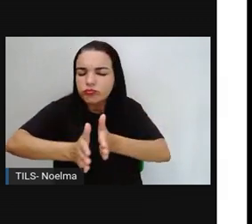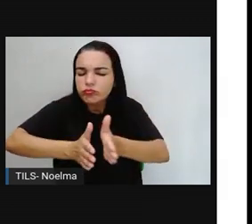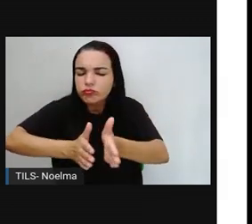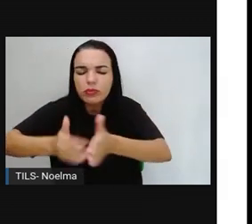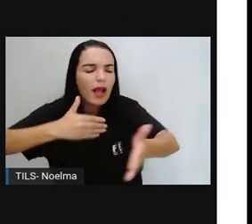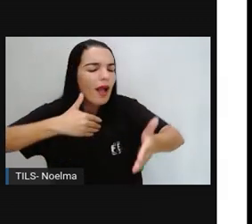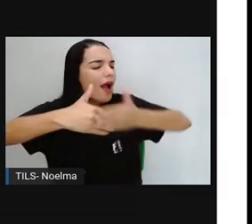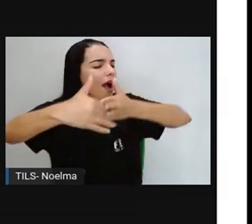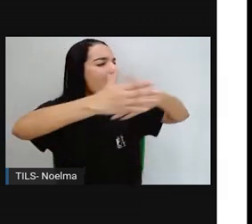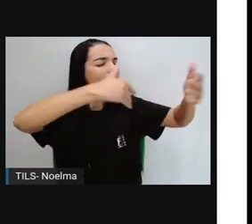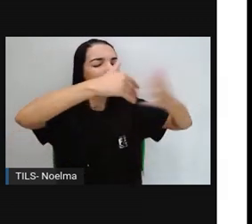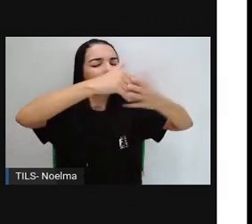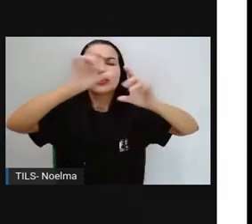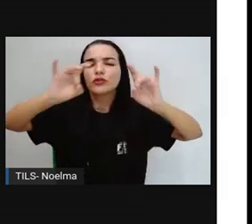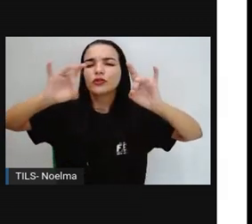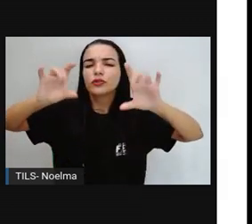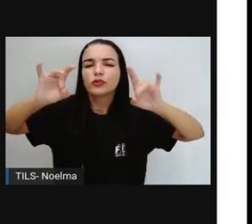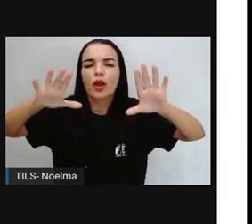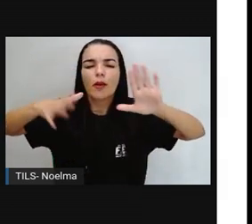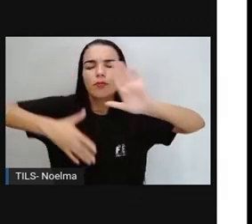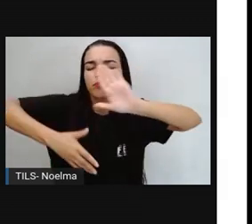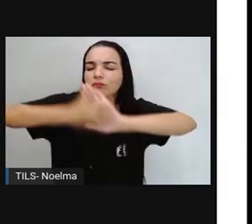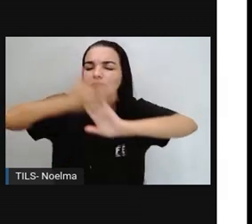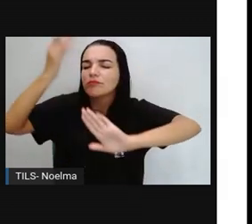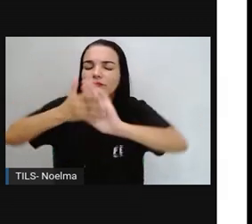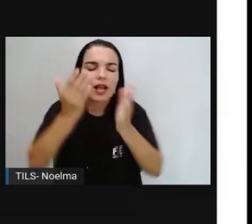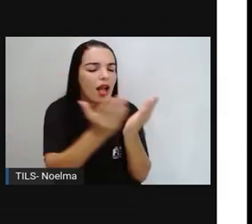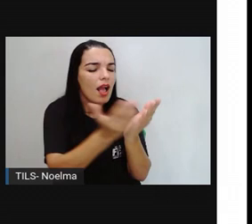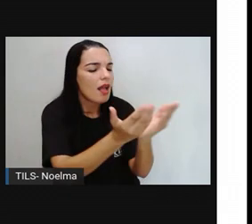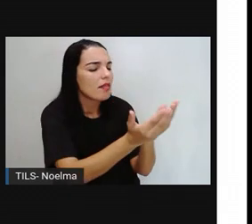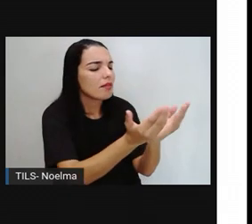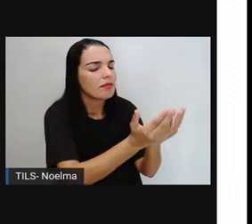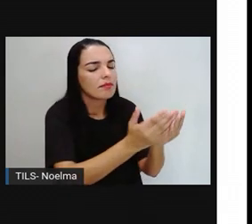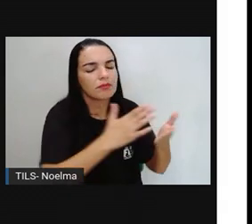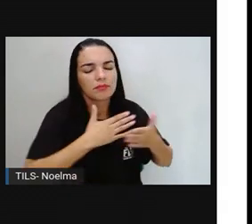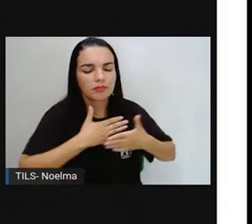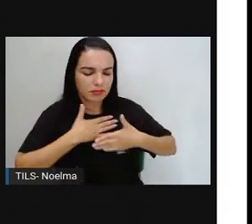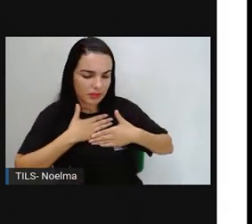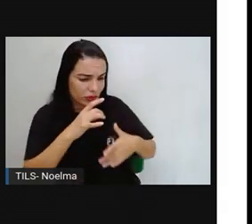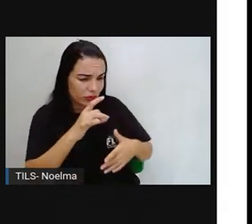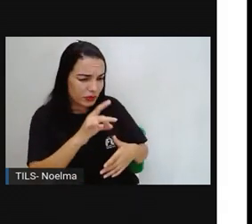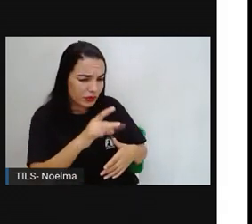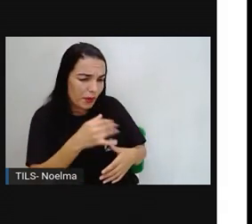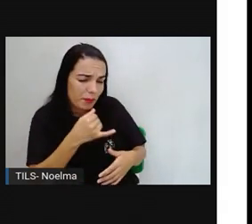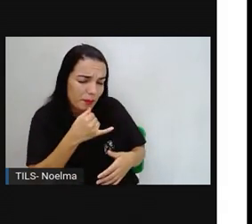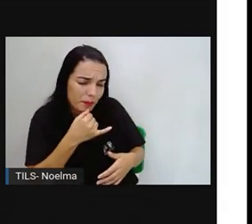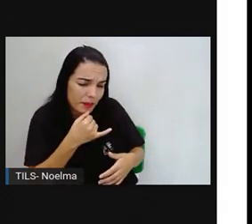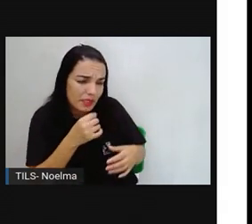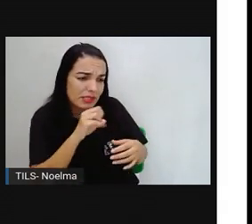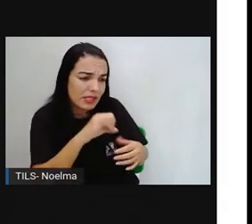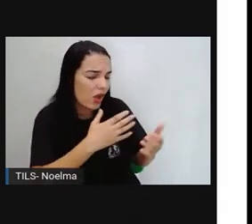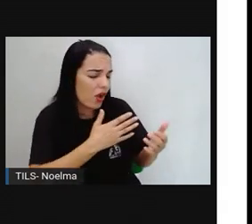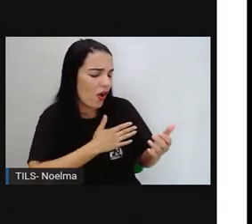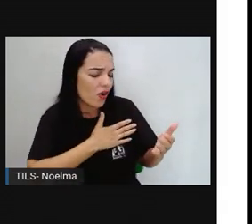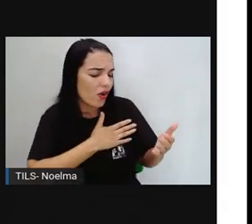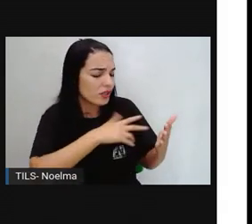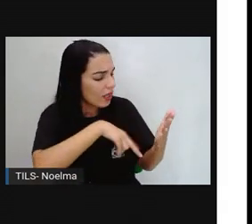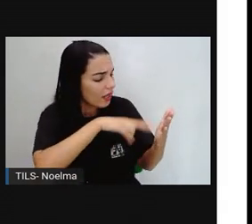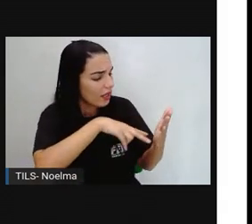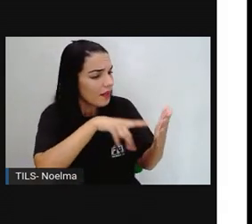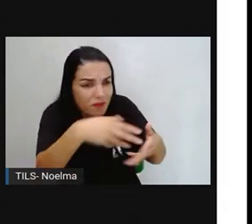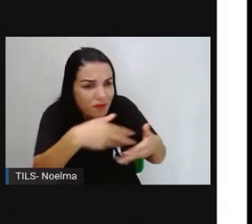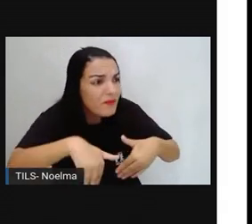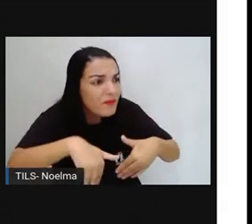viver a aventura que é ter um livro nas mãos. É uma pena que só saiba disso quem gosta de ler. Experimente! Assim,